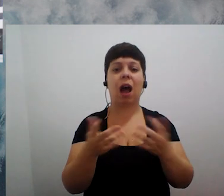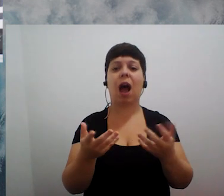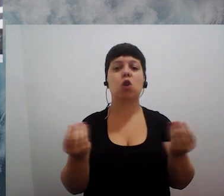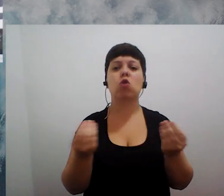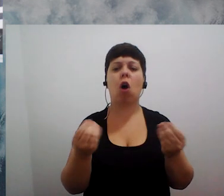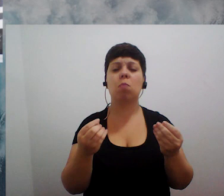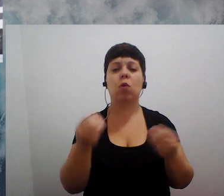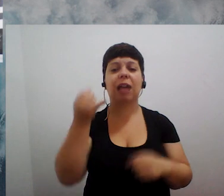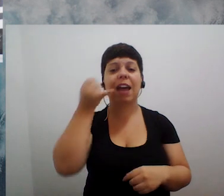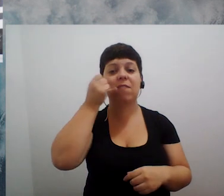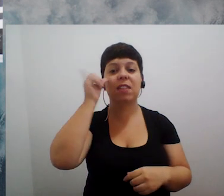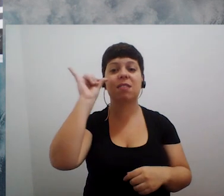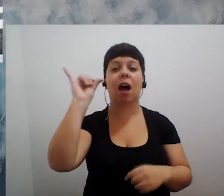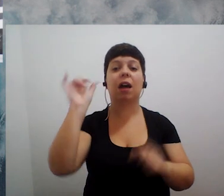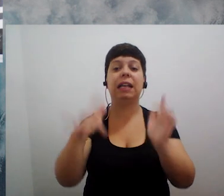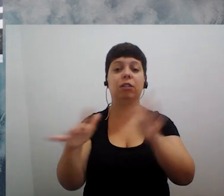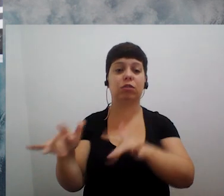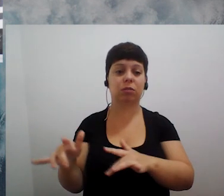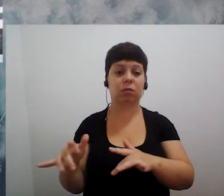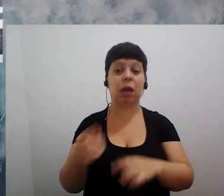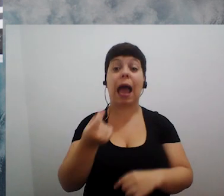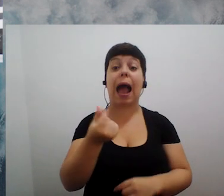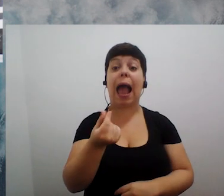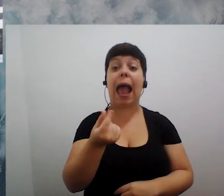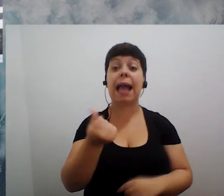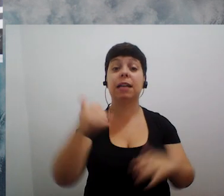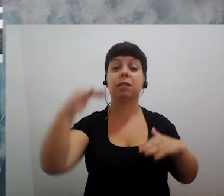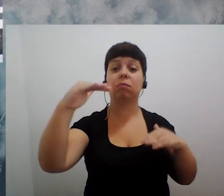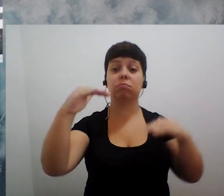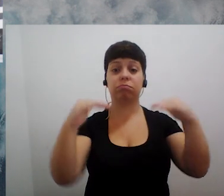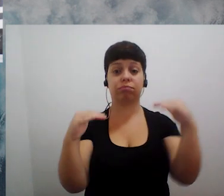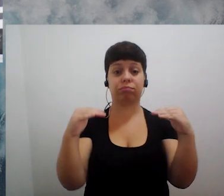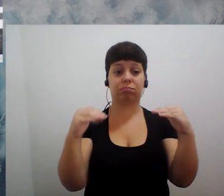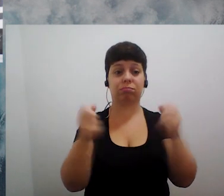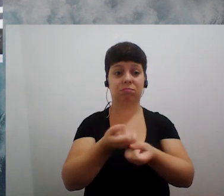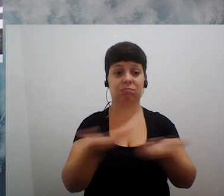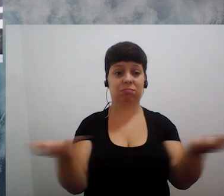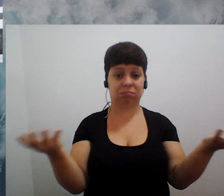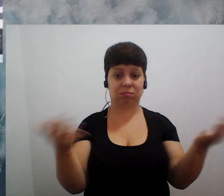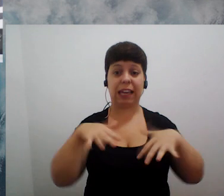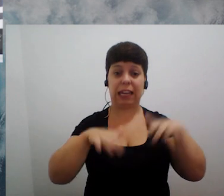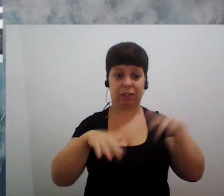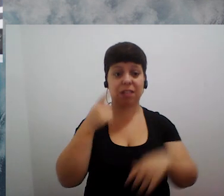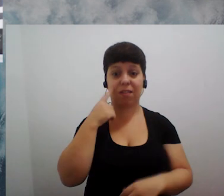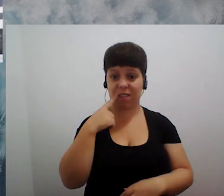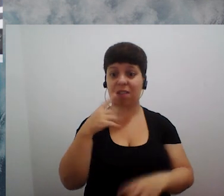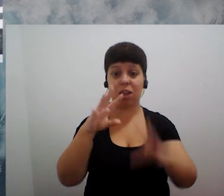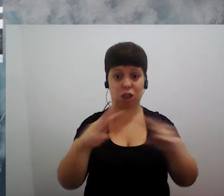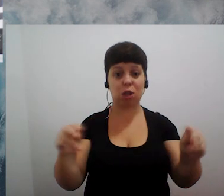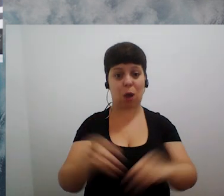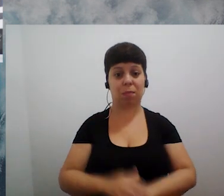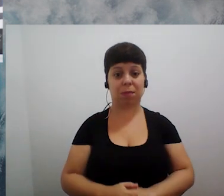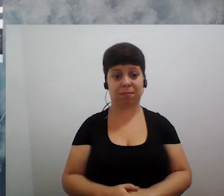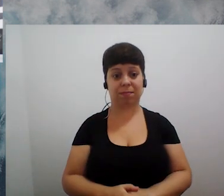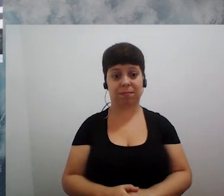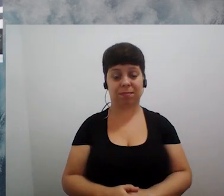que, que você faz? O pessoal pergunta assim, como que faz para combater o lixo no mar? Eu falo assim, distribui renda adequadamente, de forma mais equilibrada. Você vai